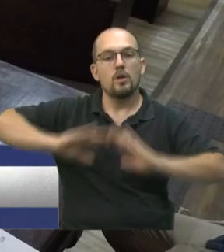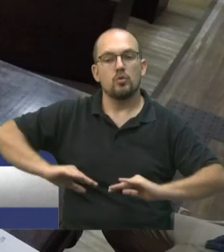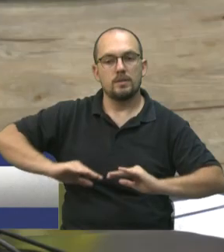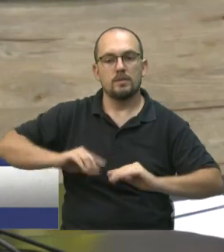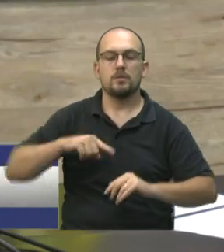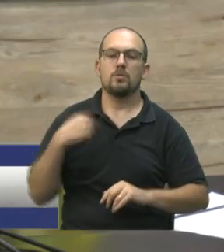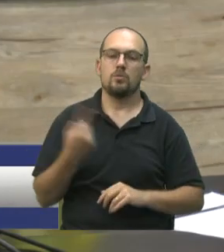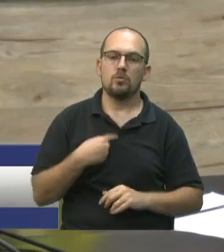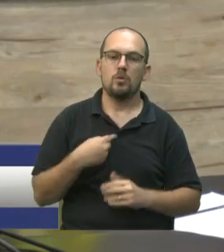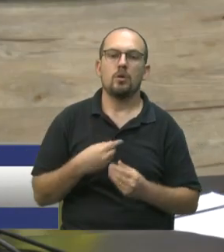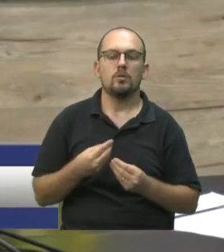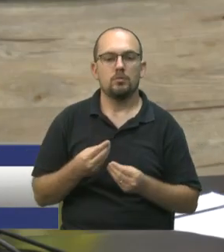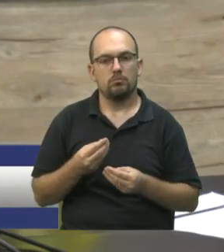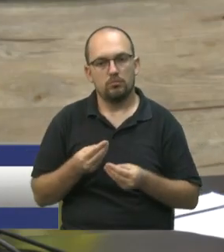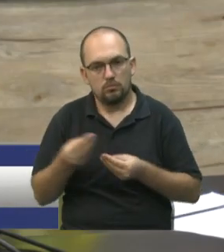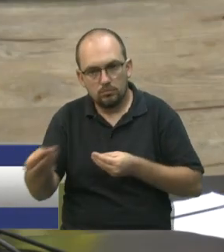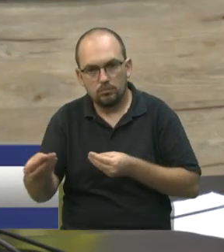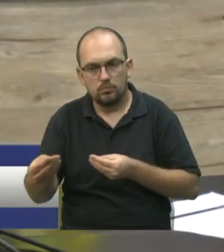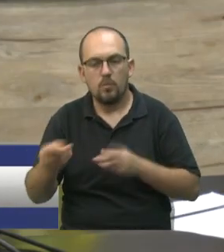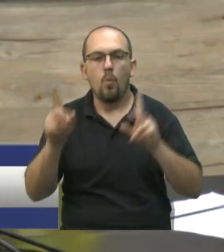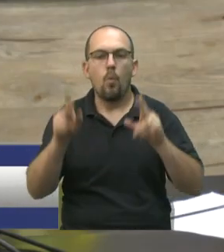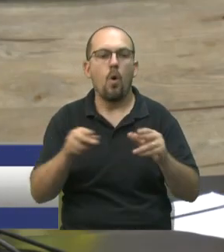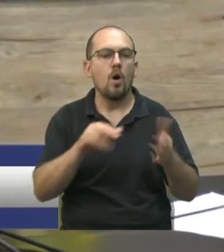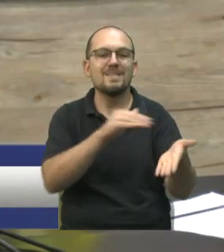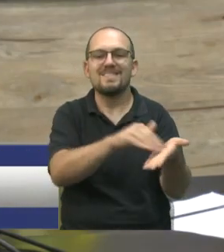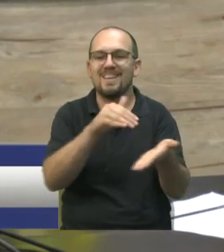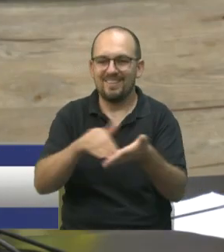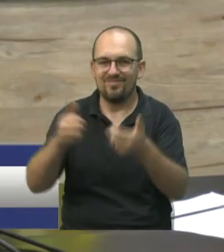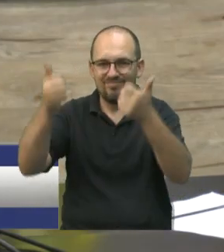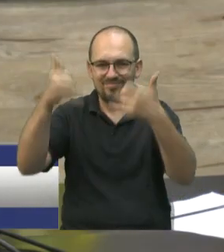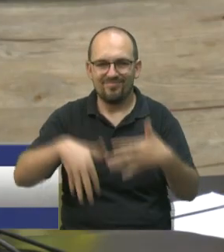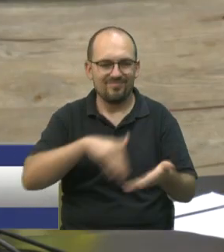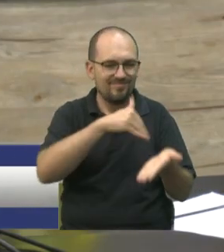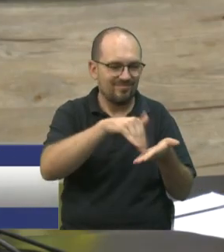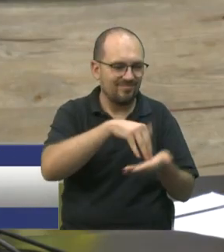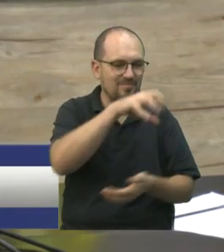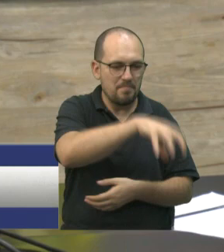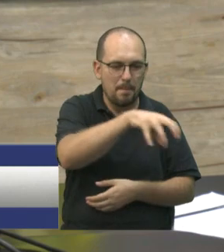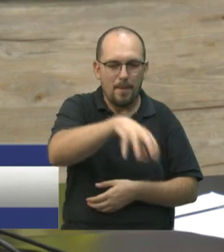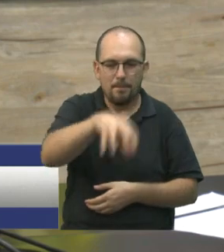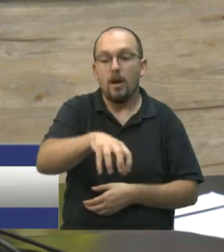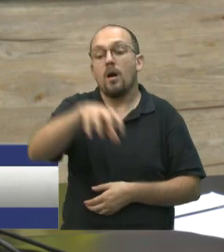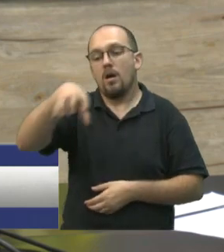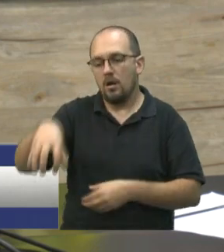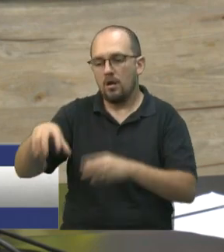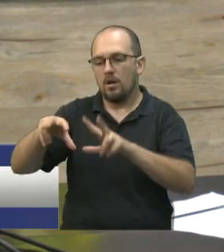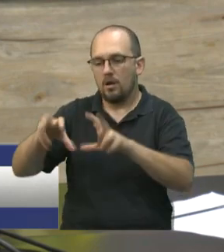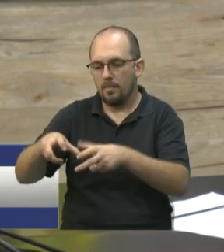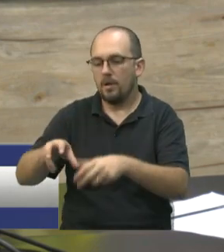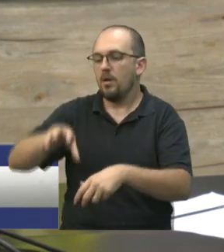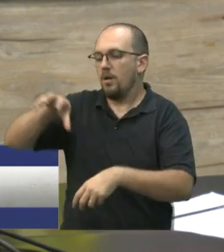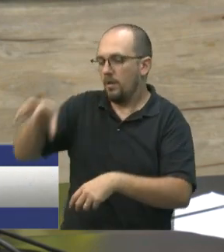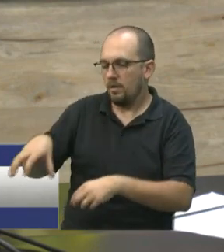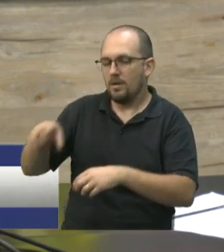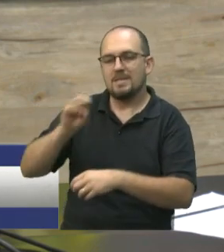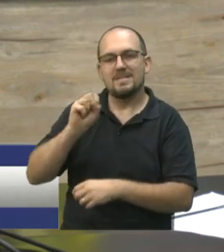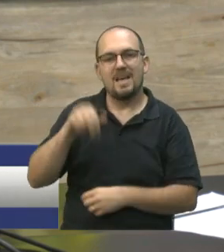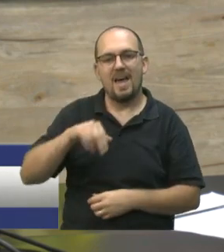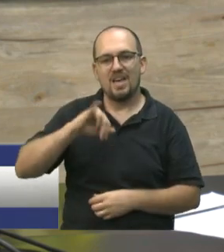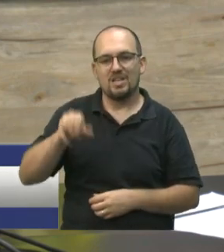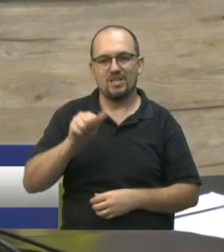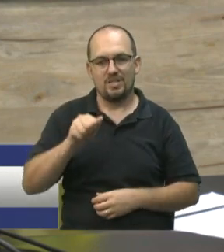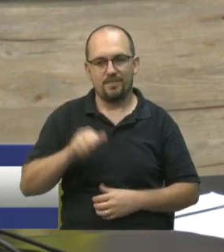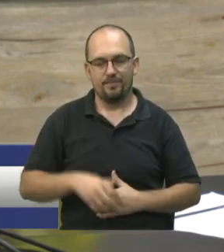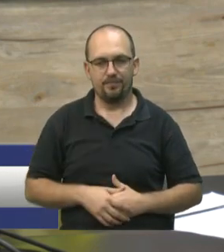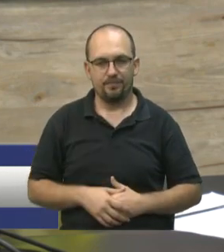mesma forma como as secretarias, da mesma forma como a própria agência reguladora. Certo. É que nem foi colocado